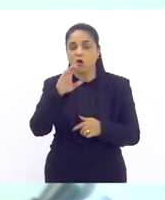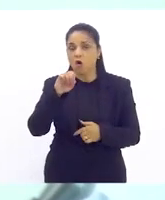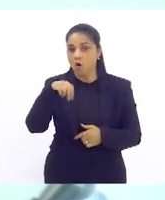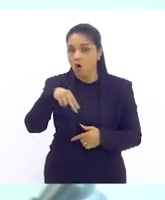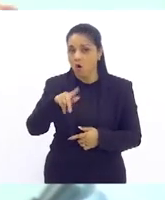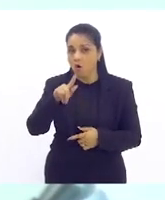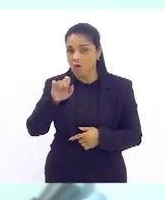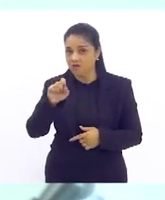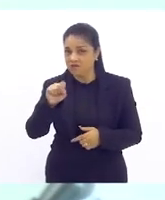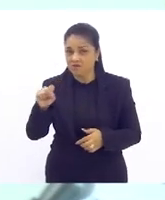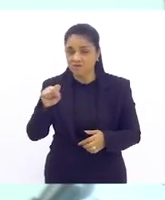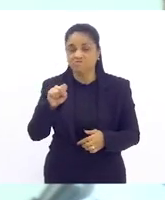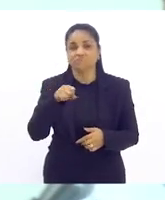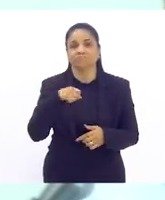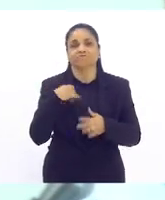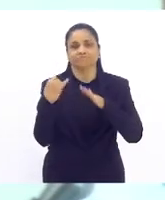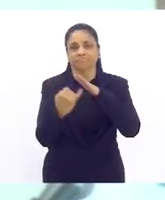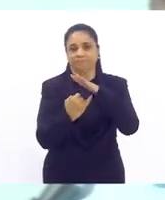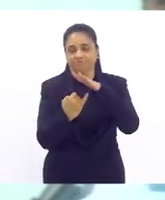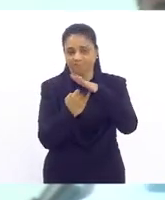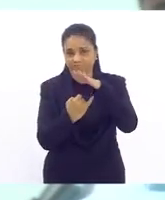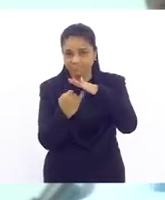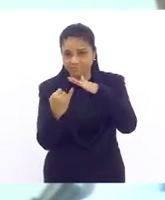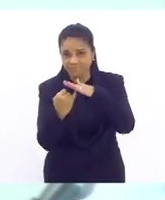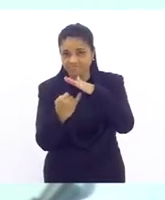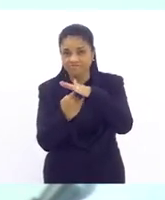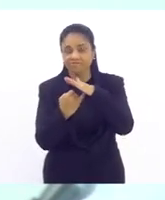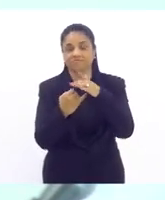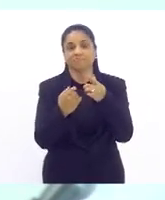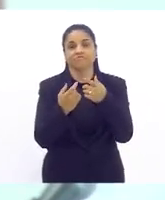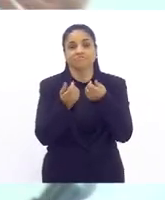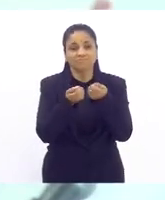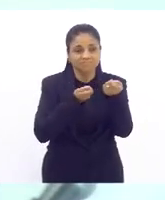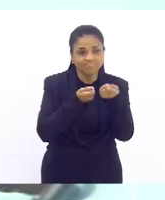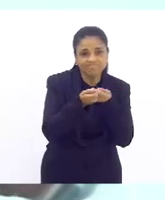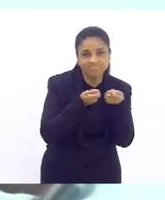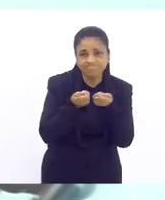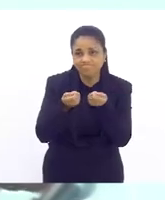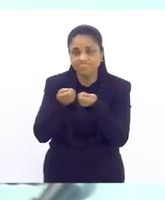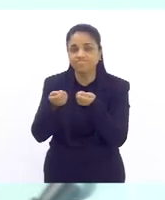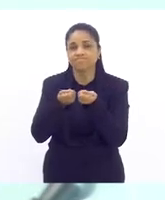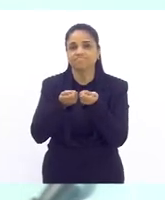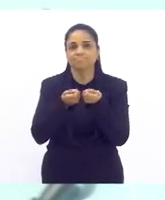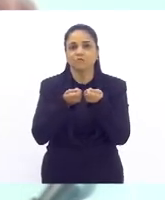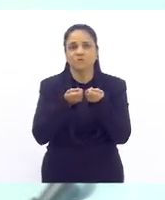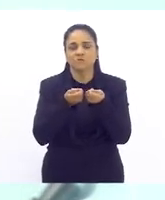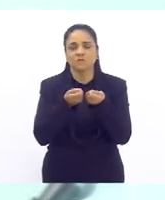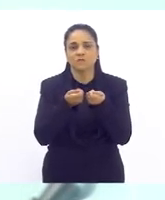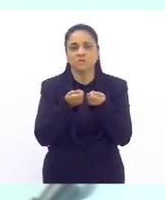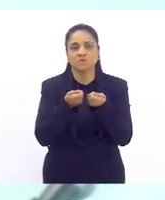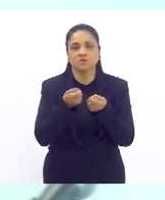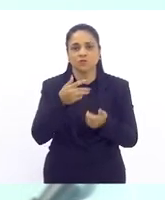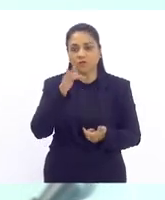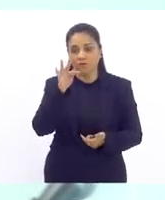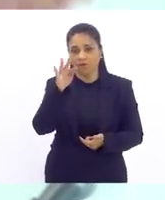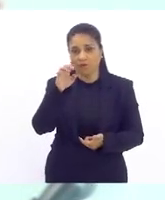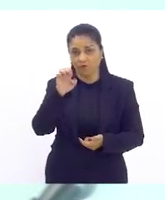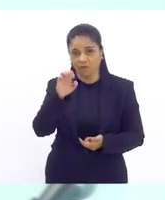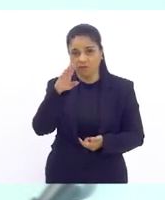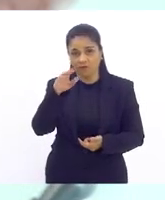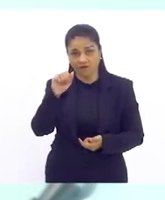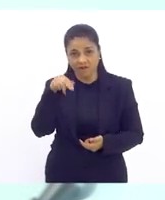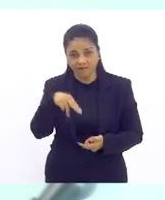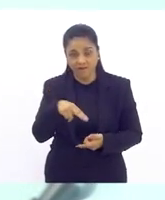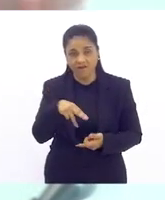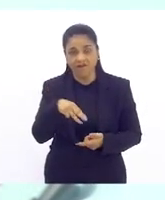entidades ficarmos apertando no sentido de que o máximo possível do fecan seja realmente